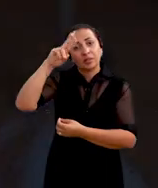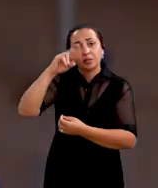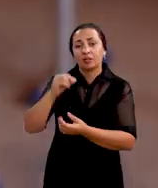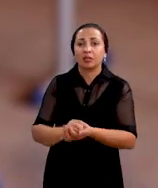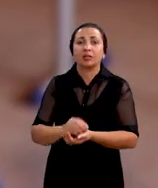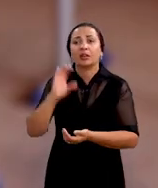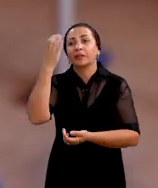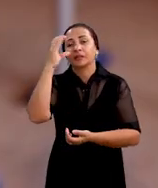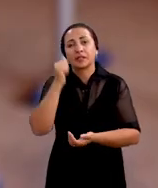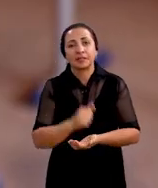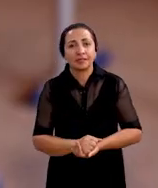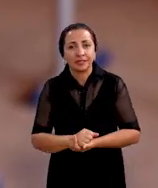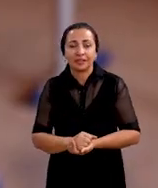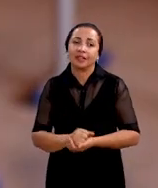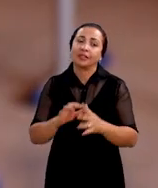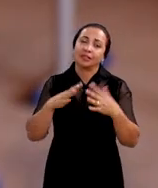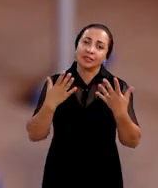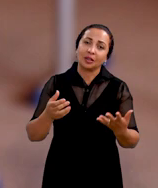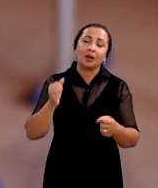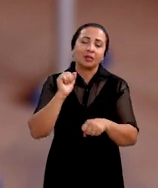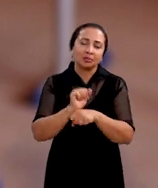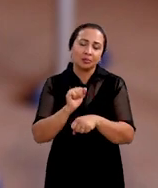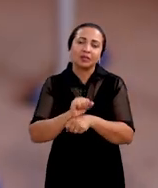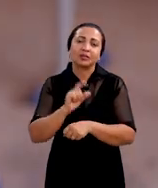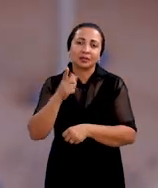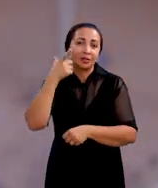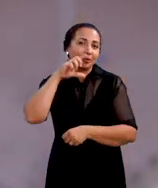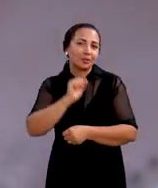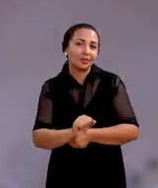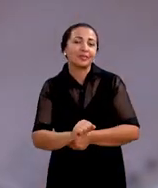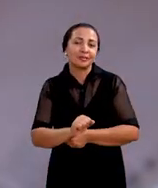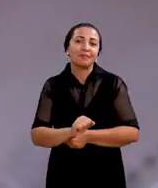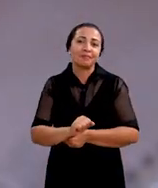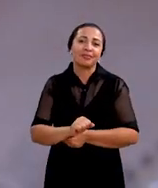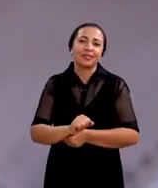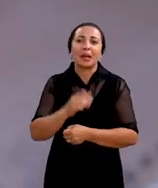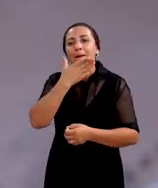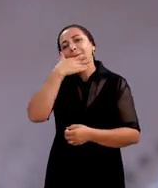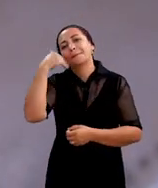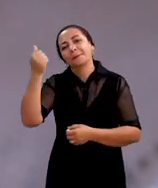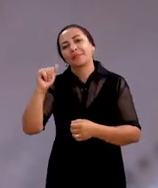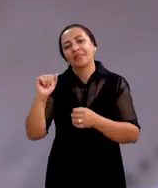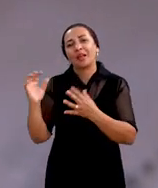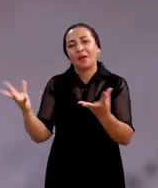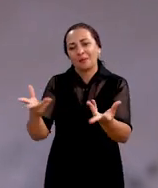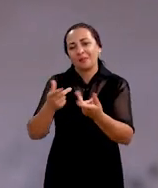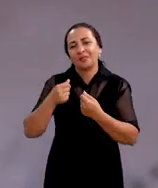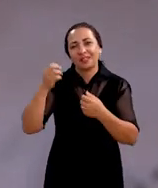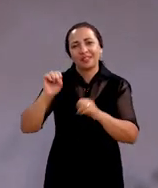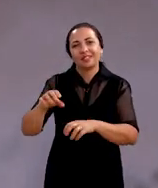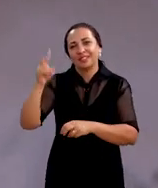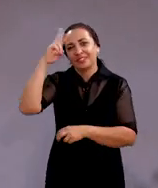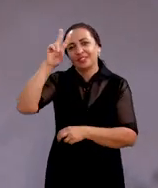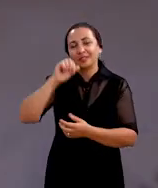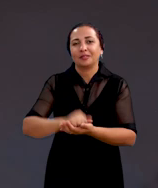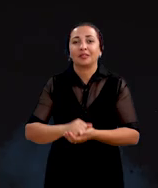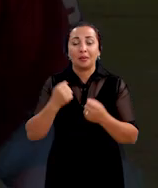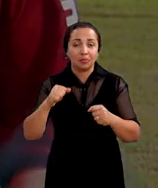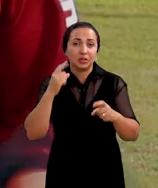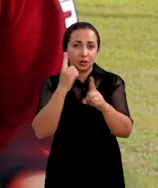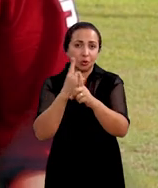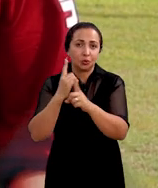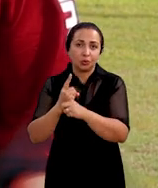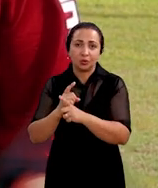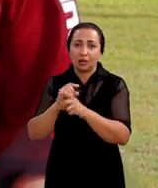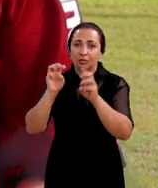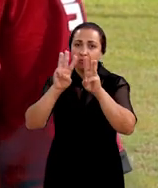a história como uma ciência. Então, eu espero que consiga melhorar a qualidade do ensino de história. Ele pode